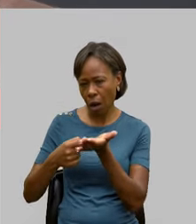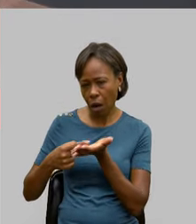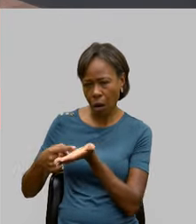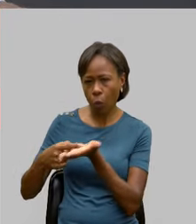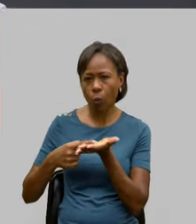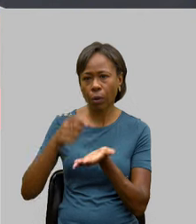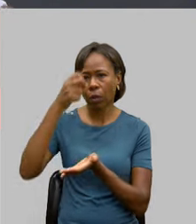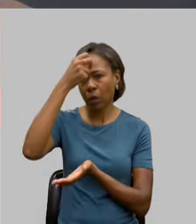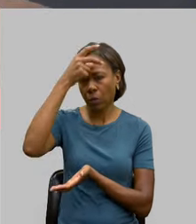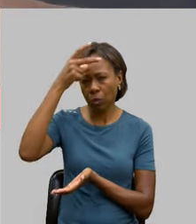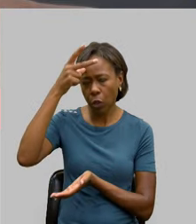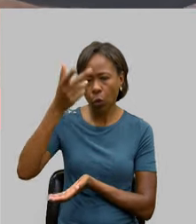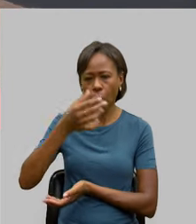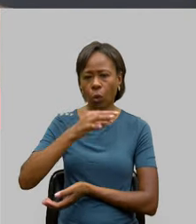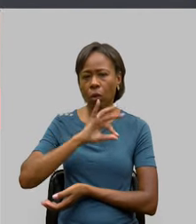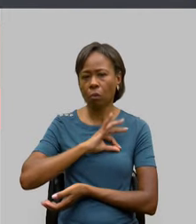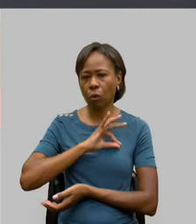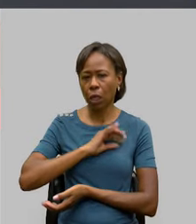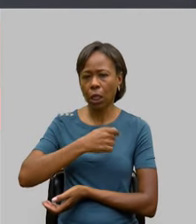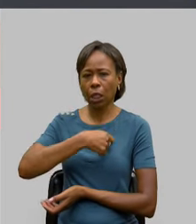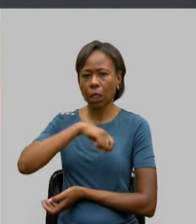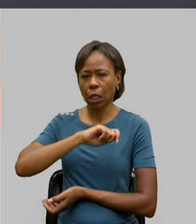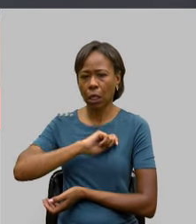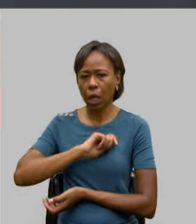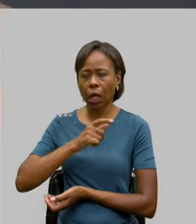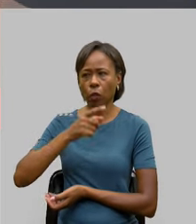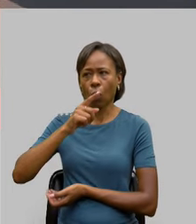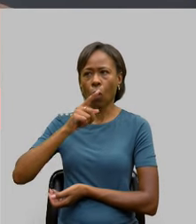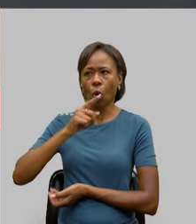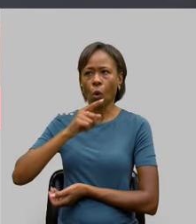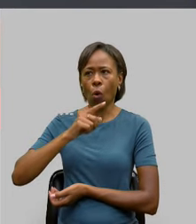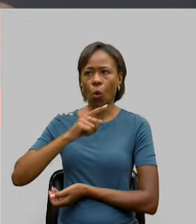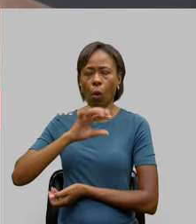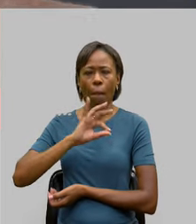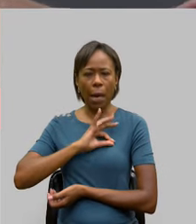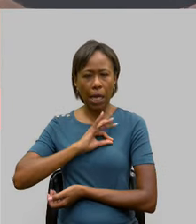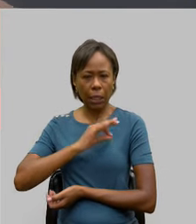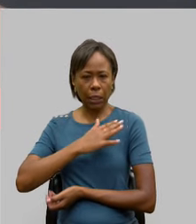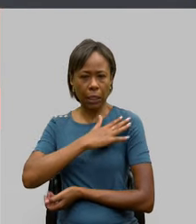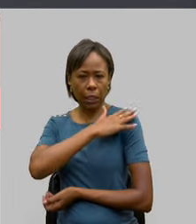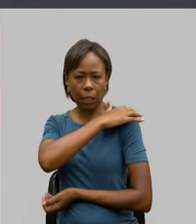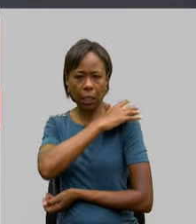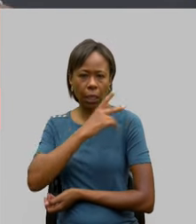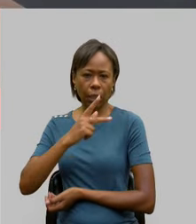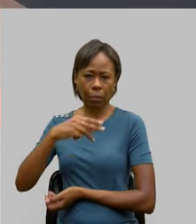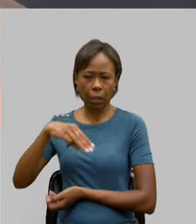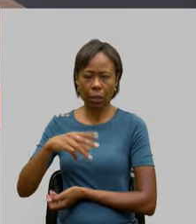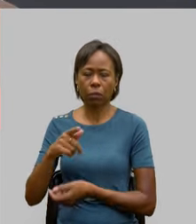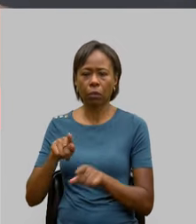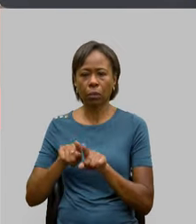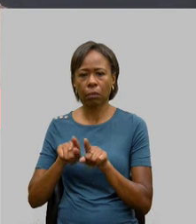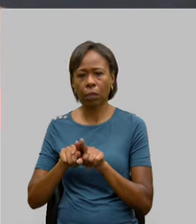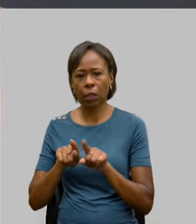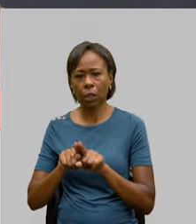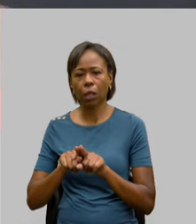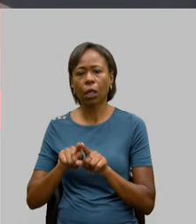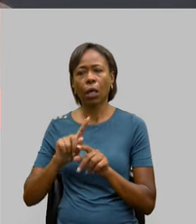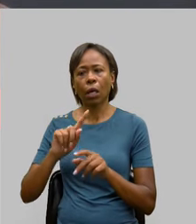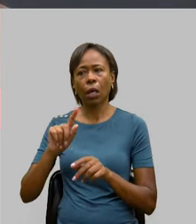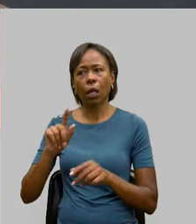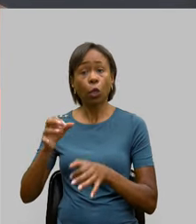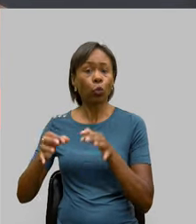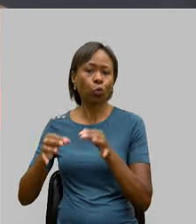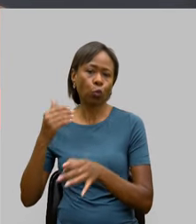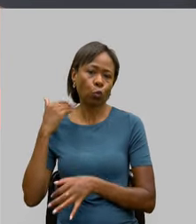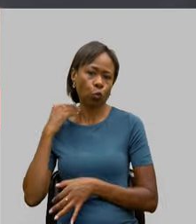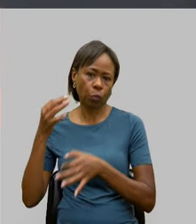um um delegado de polícia um comandante da PM da PM e e um juiz